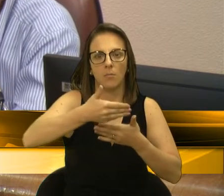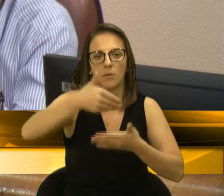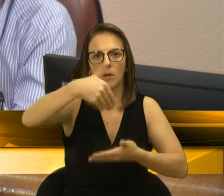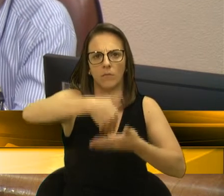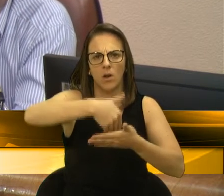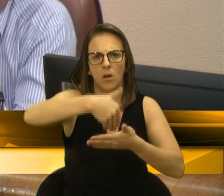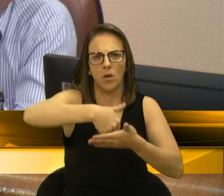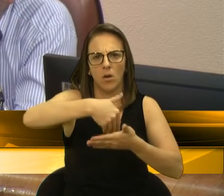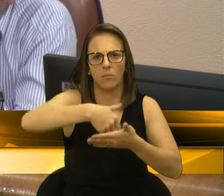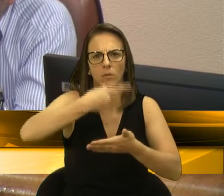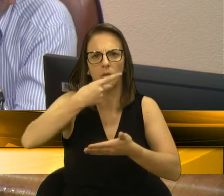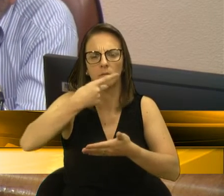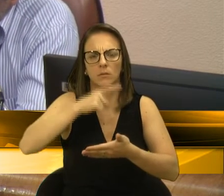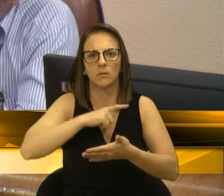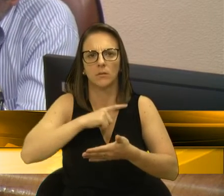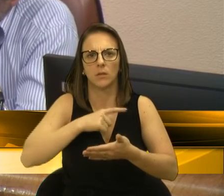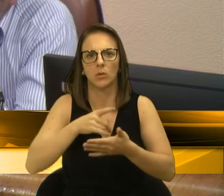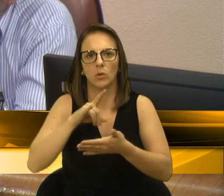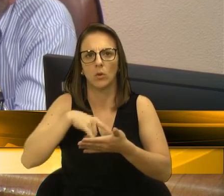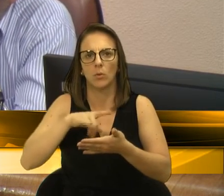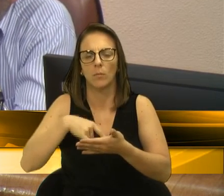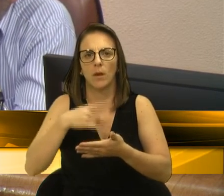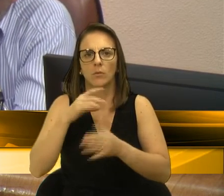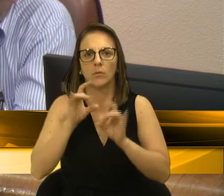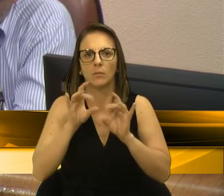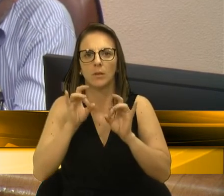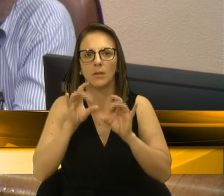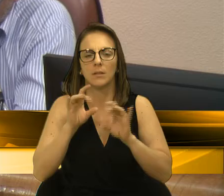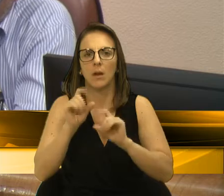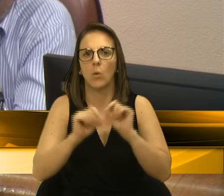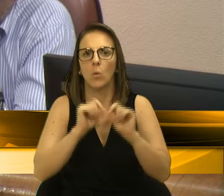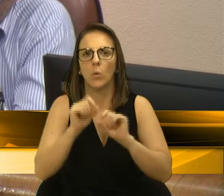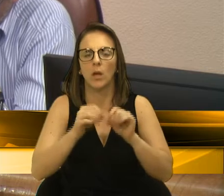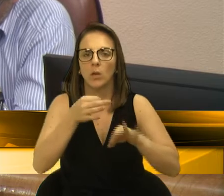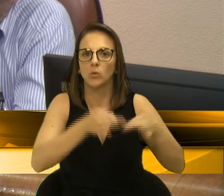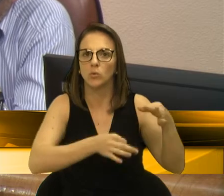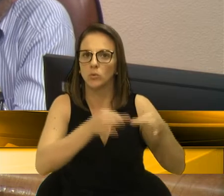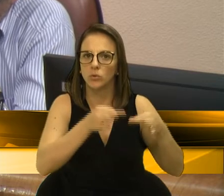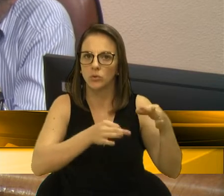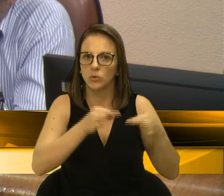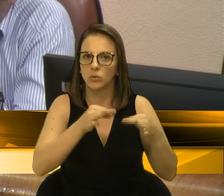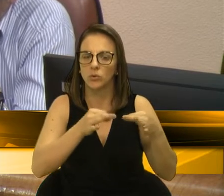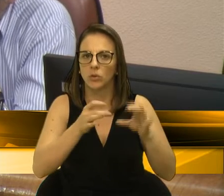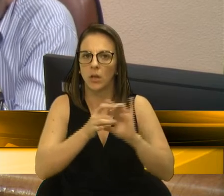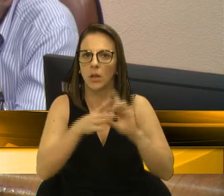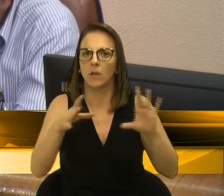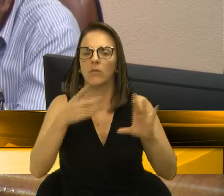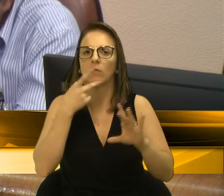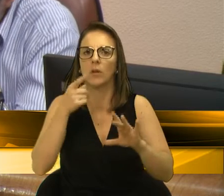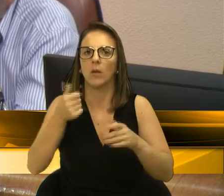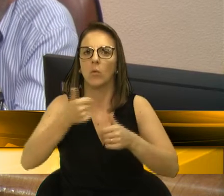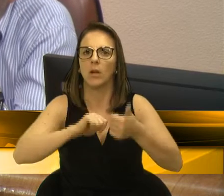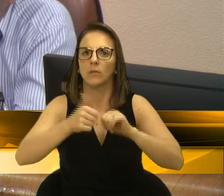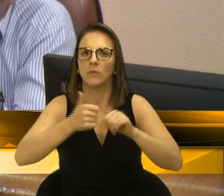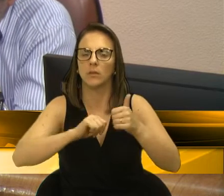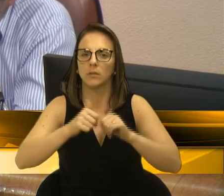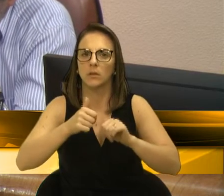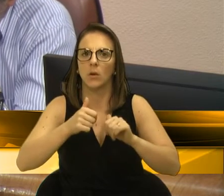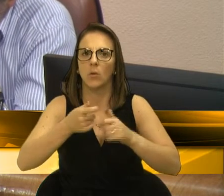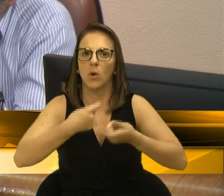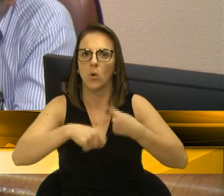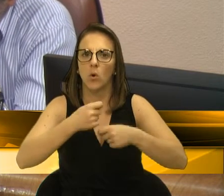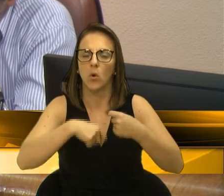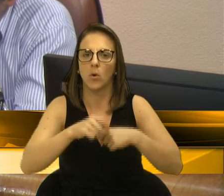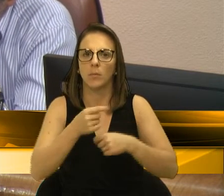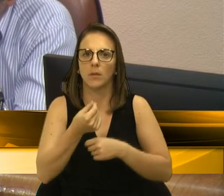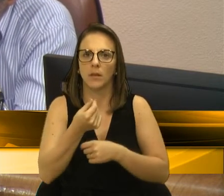habilitação, especificamente com relação à habilitação jurídica, qualificação econômica, financeira, regularidade